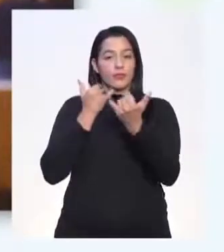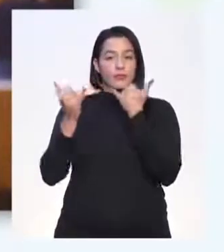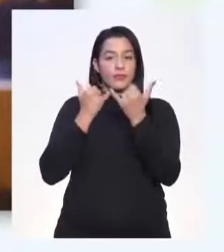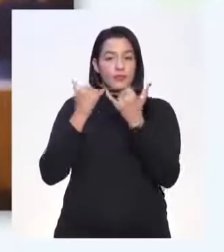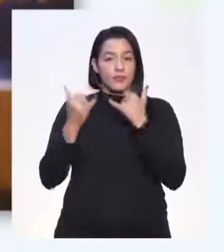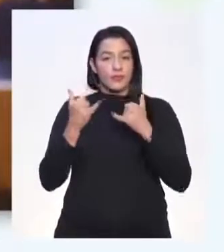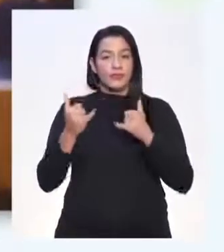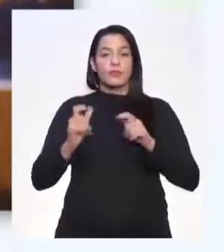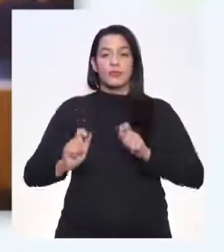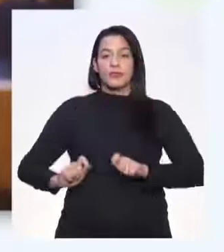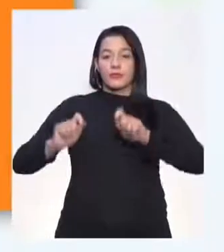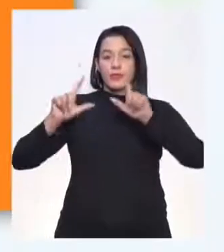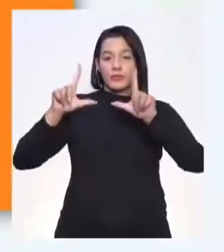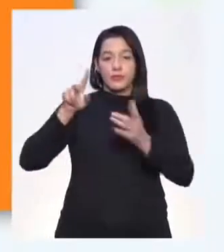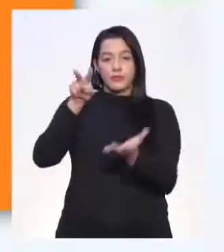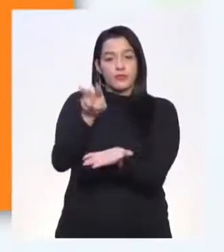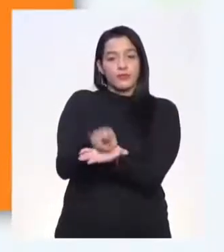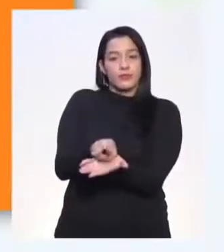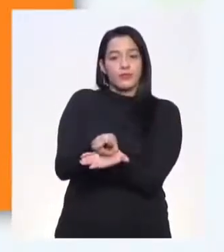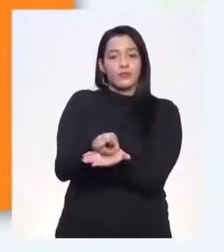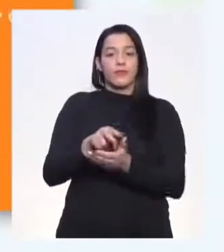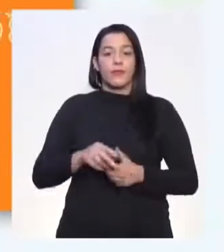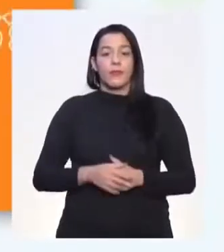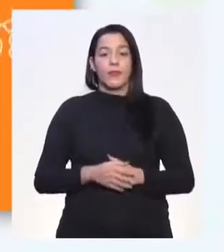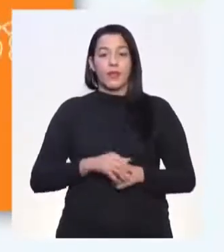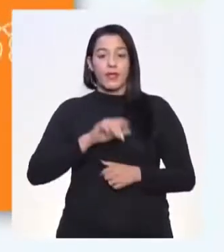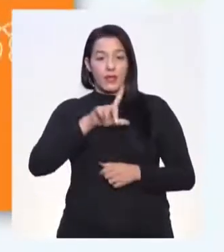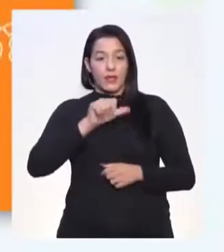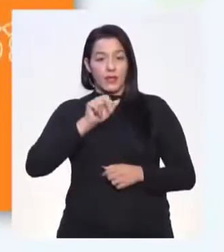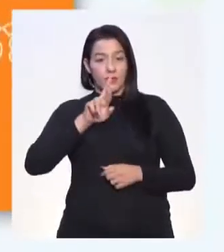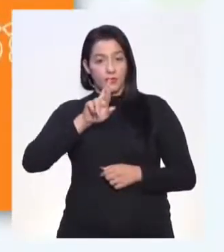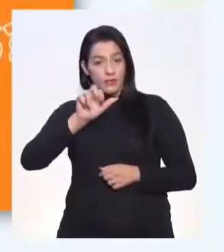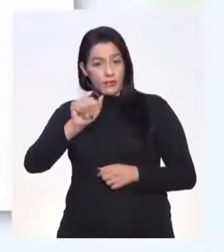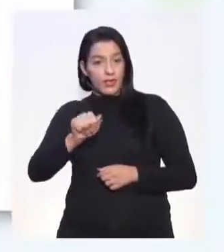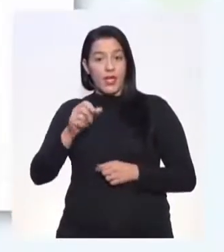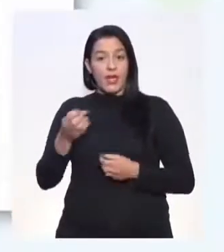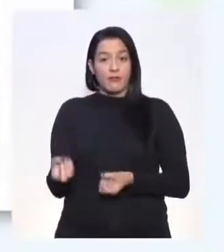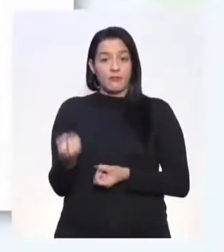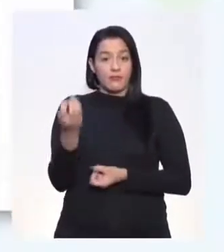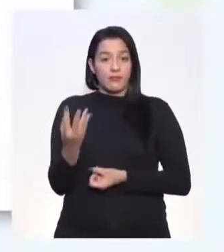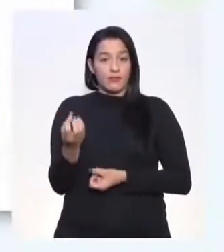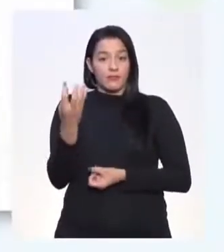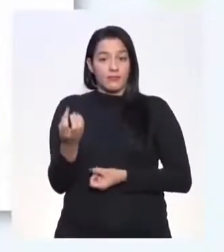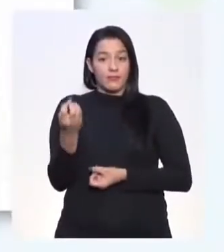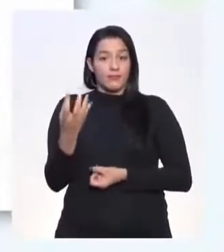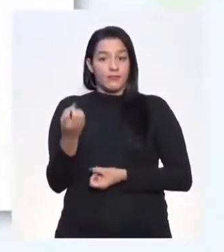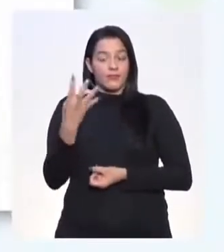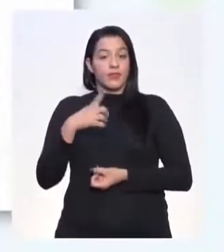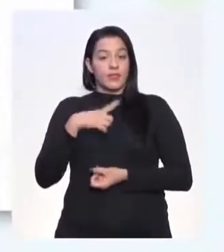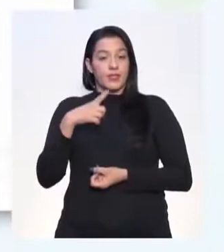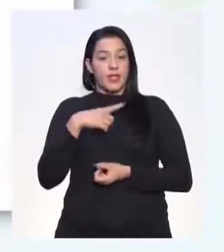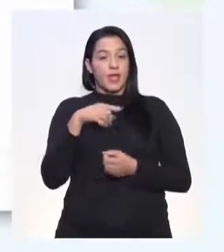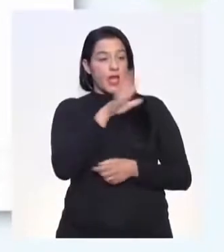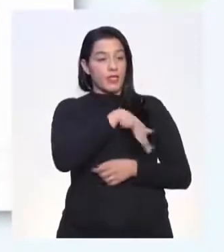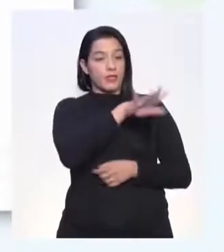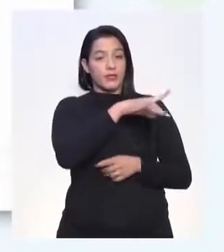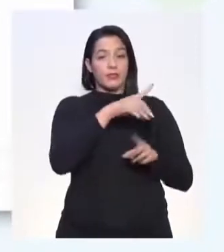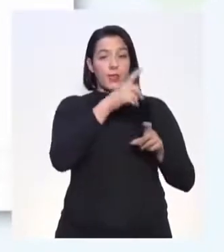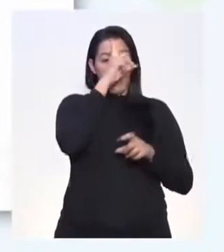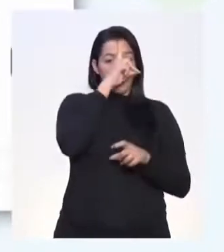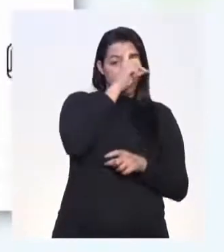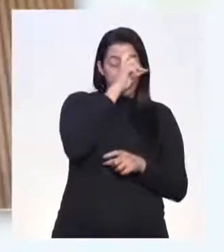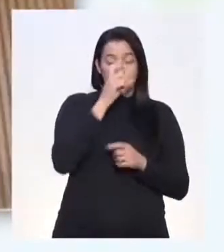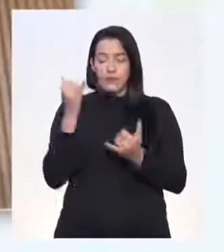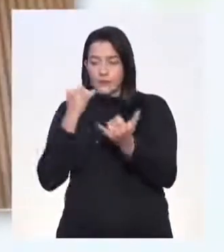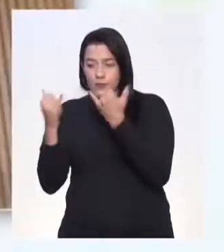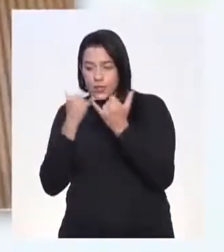esse quadro de deterioração. Hoje a Laura ela dá alertas com 10 horas de antecedência. É um tempo suficiente para a equipe poder coletar mais informação,